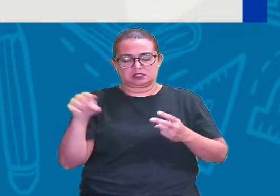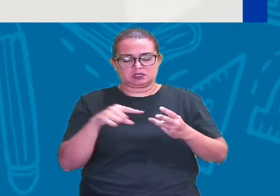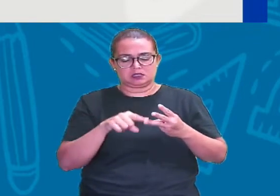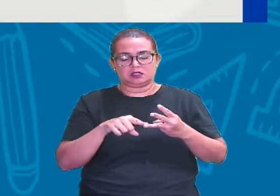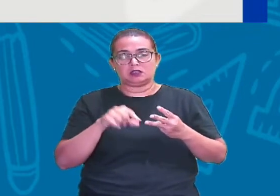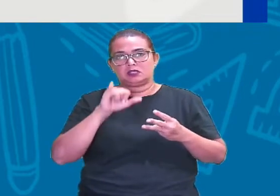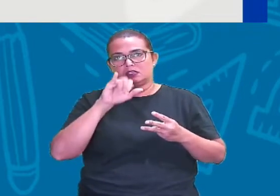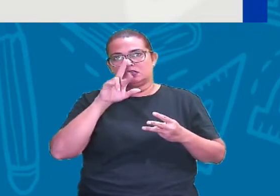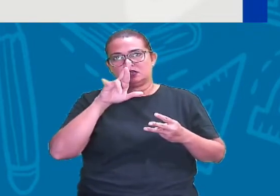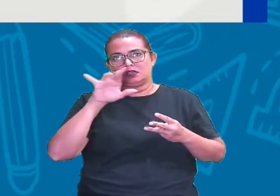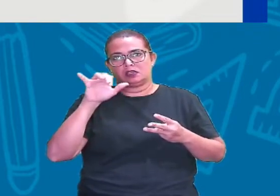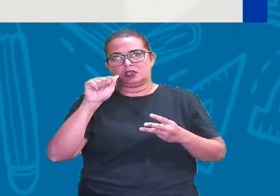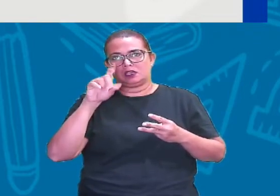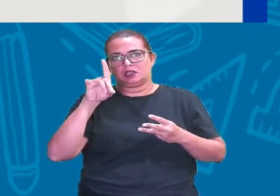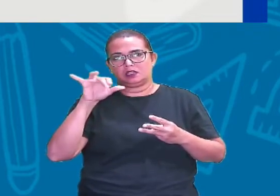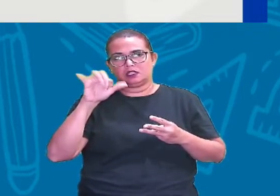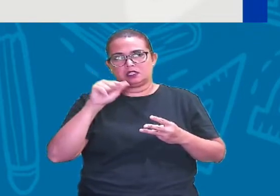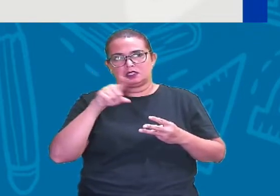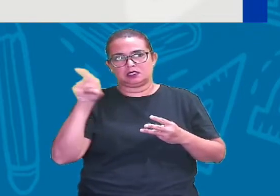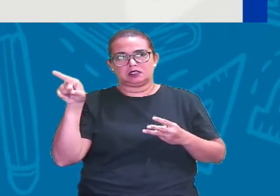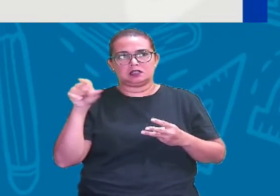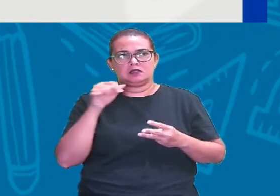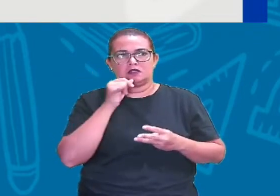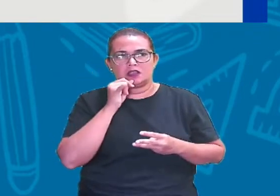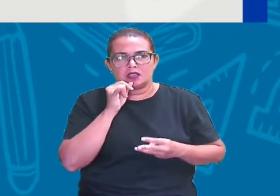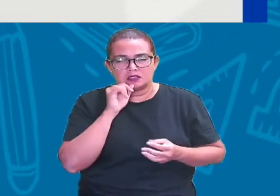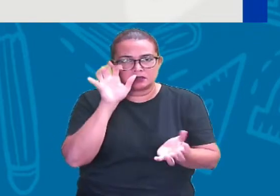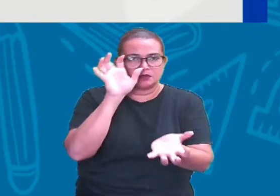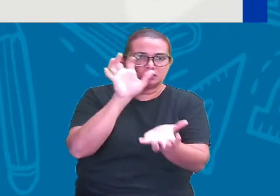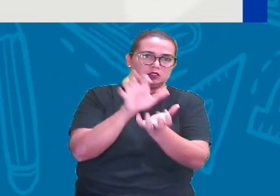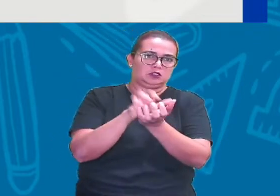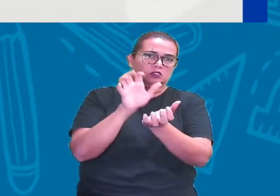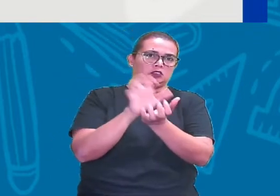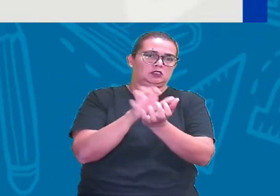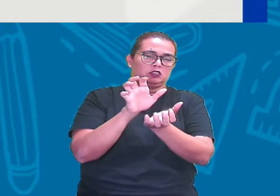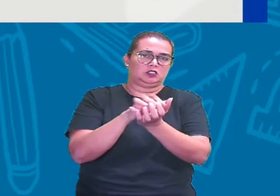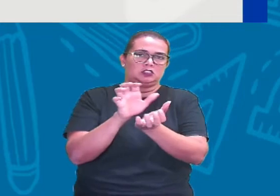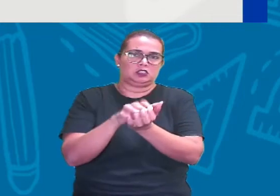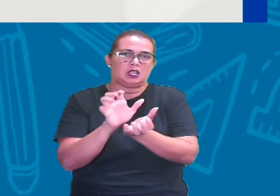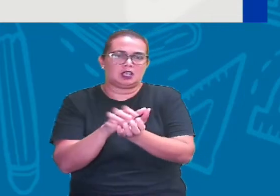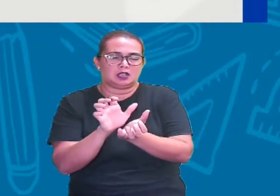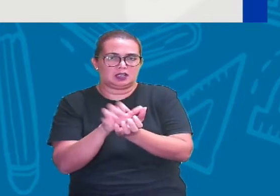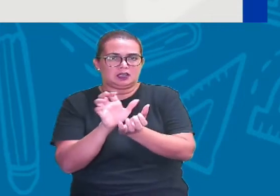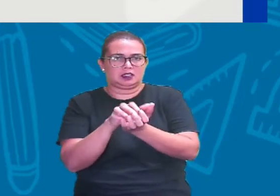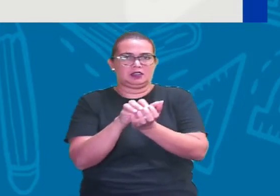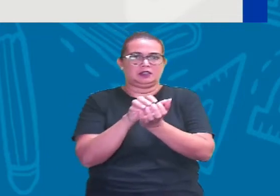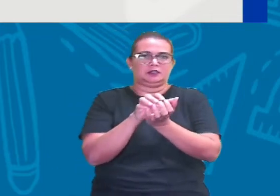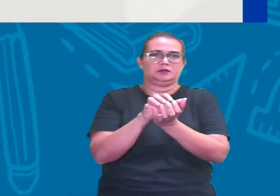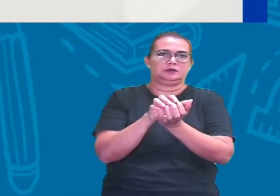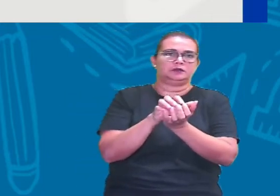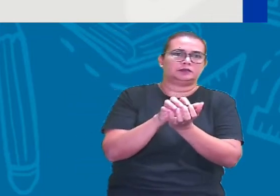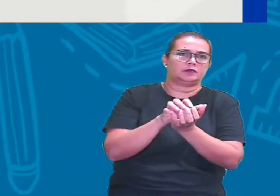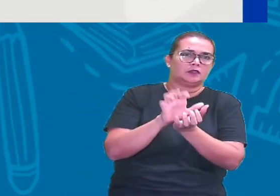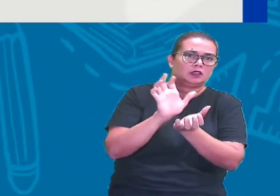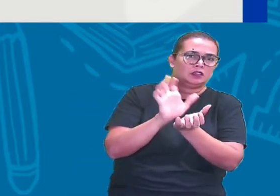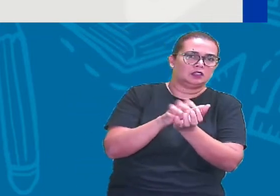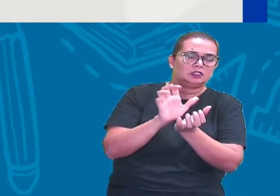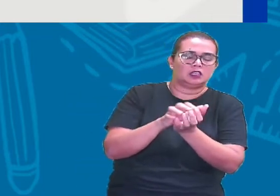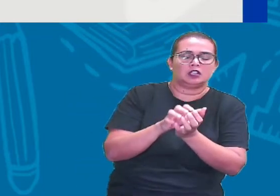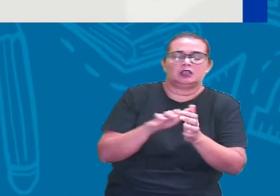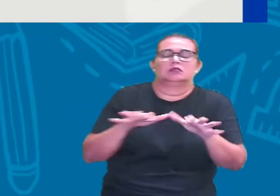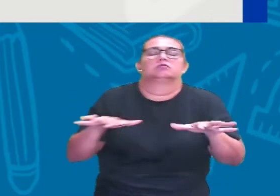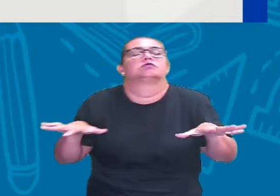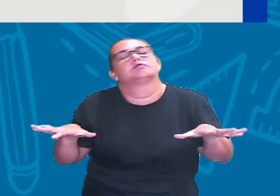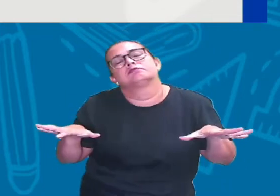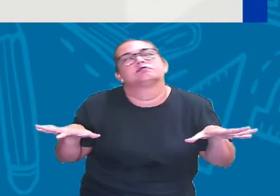jacaré. Ó, o jacaré está aí no leito de um rio. Aí diz assim, ó. Estou me esquentando na areia